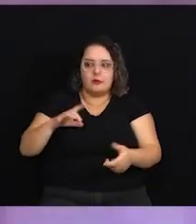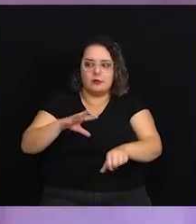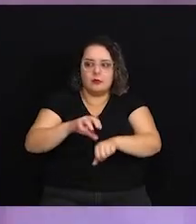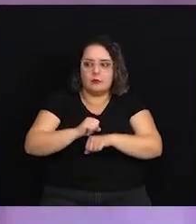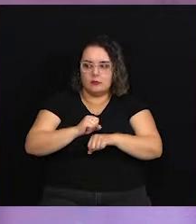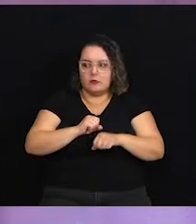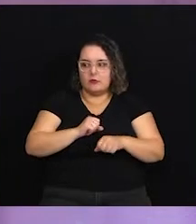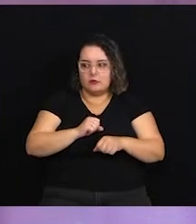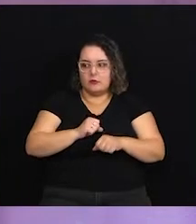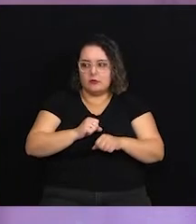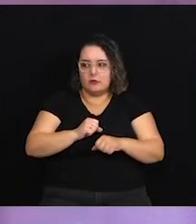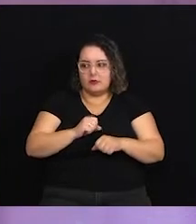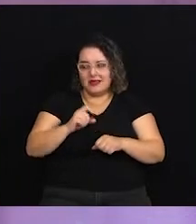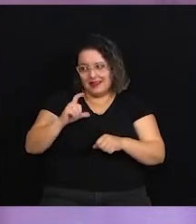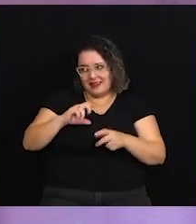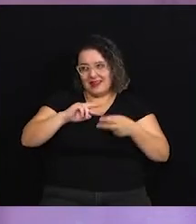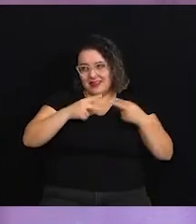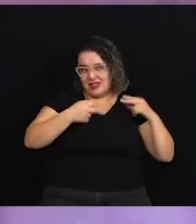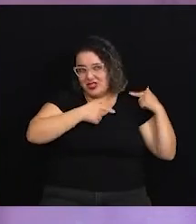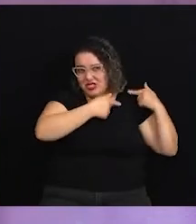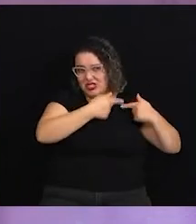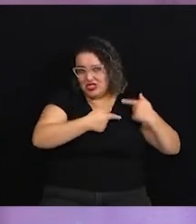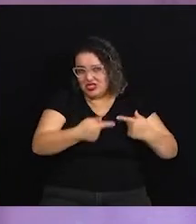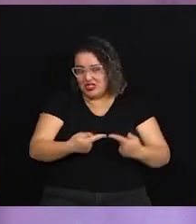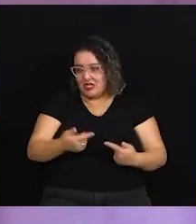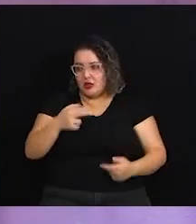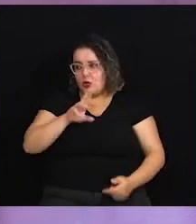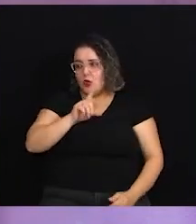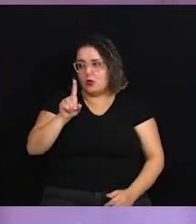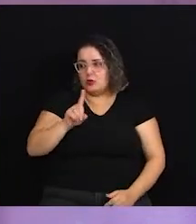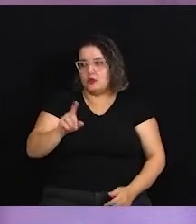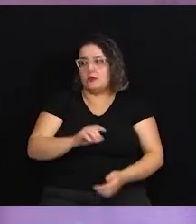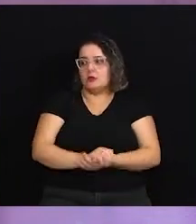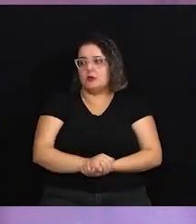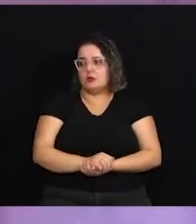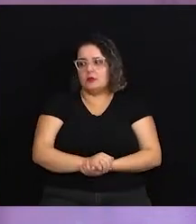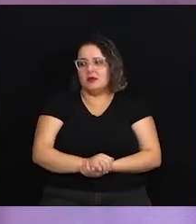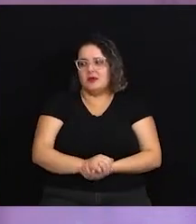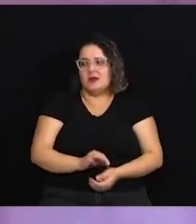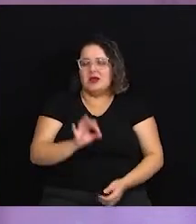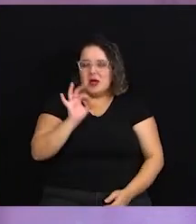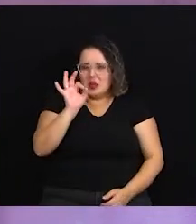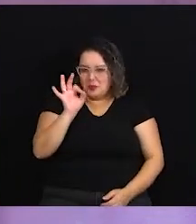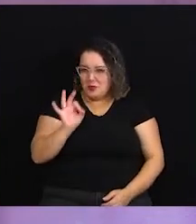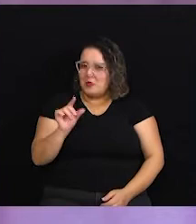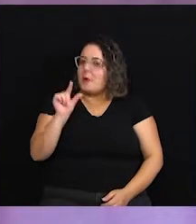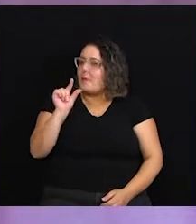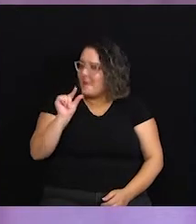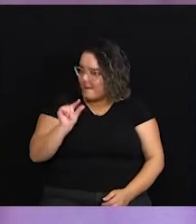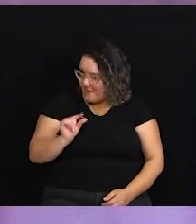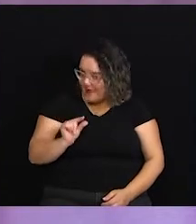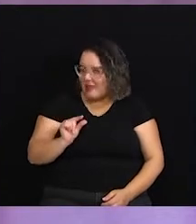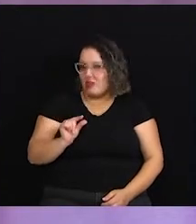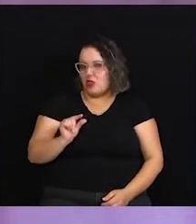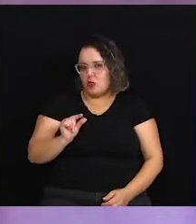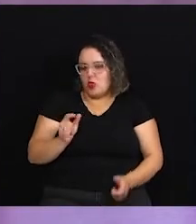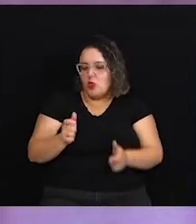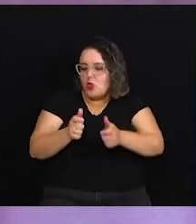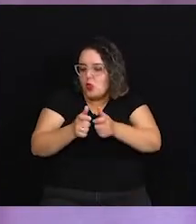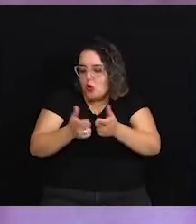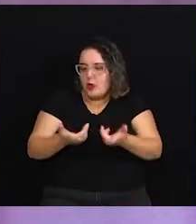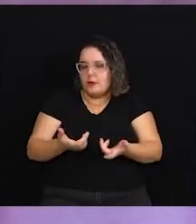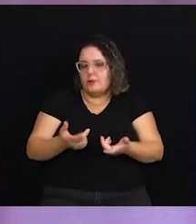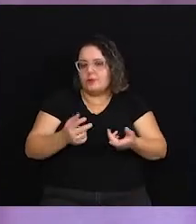hereditário pode ser também Doutor ou não isso não acontece uma menor a questão de